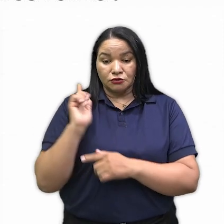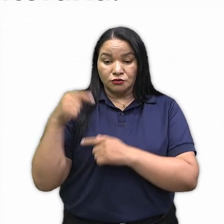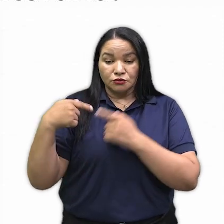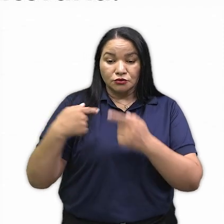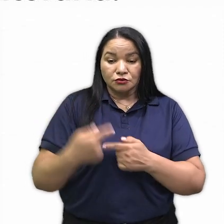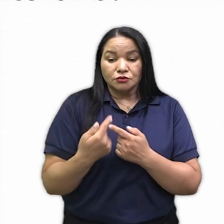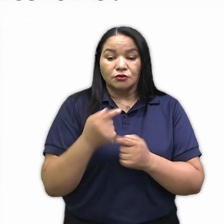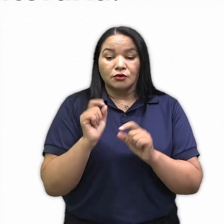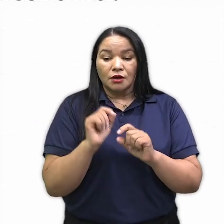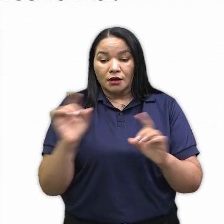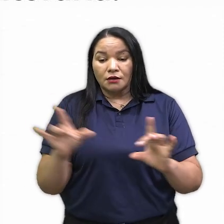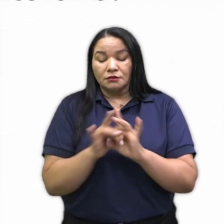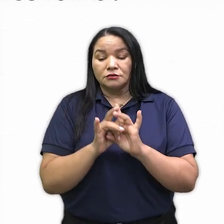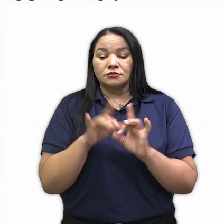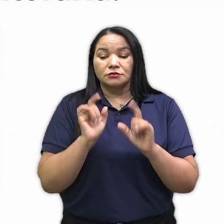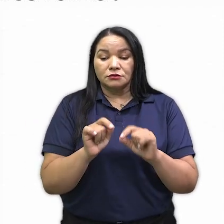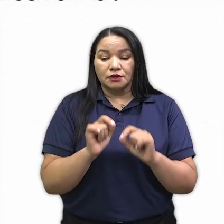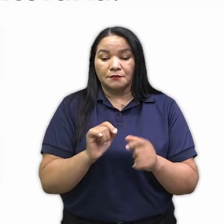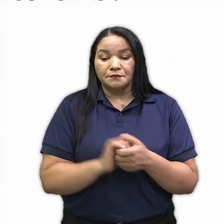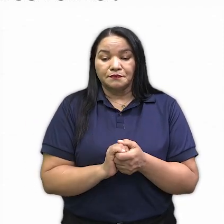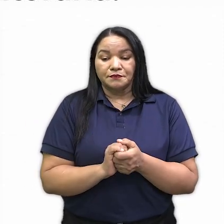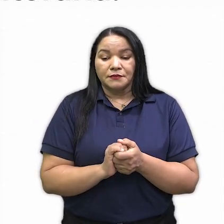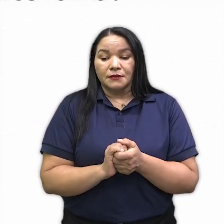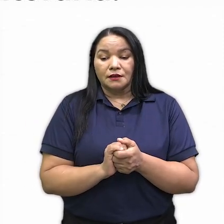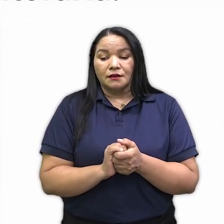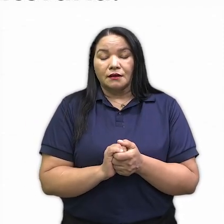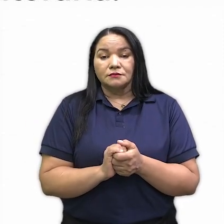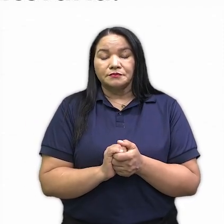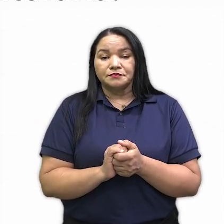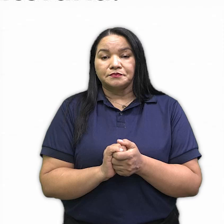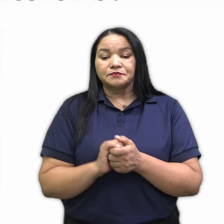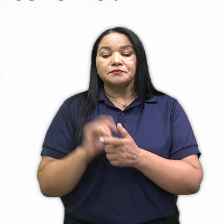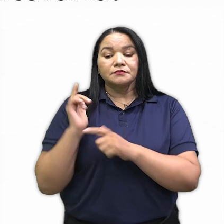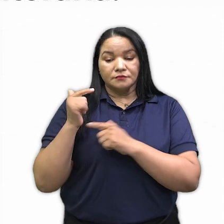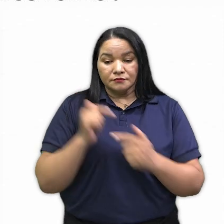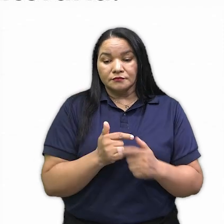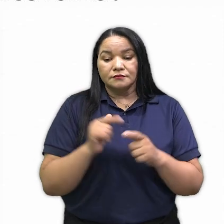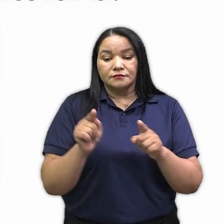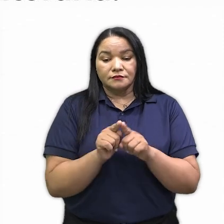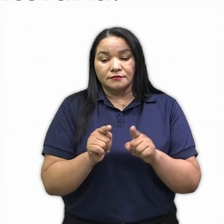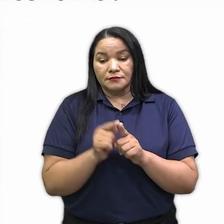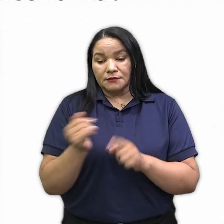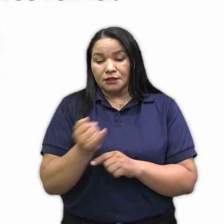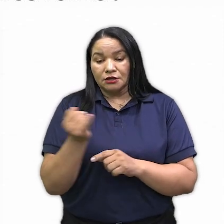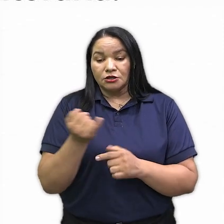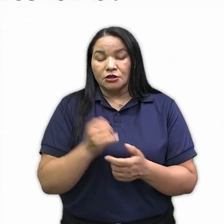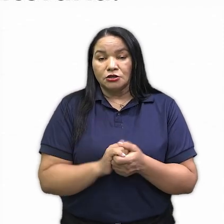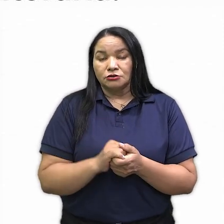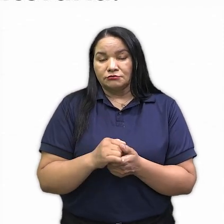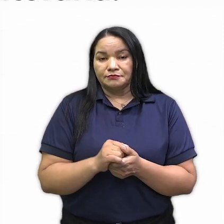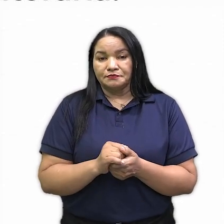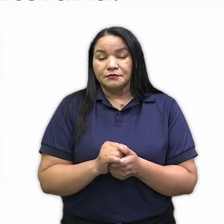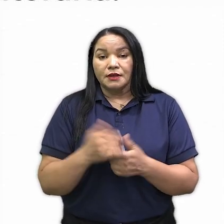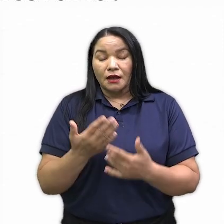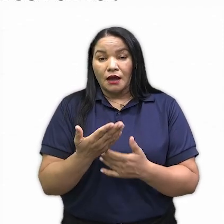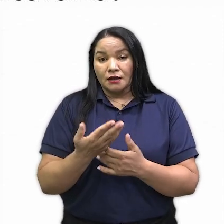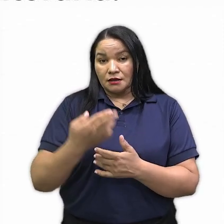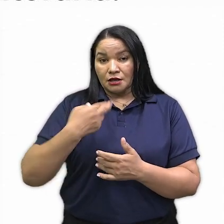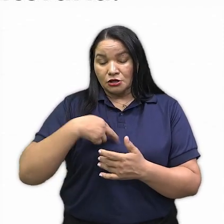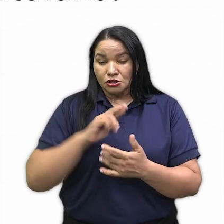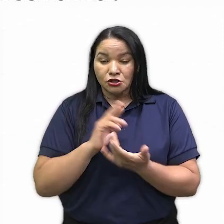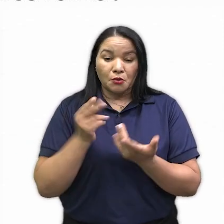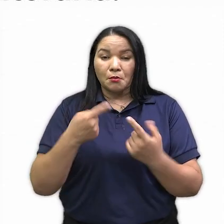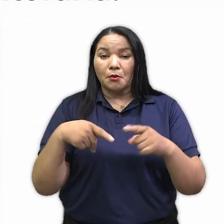vai estar ligado ao ortodoxo, tá? Tem sido uma parte fundamental da identidade russa